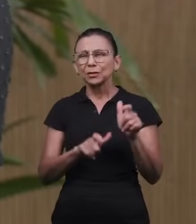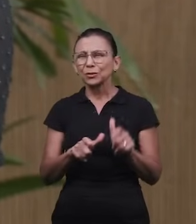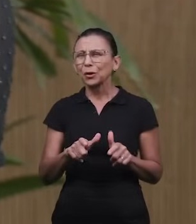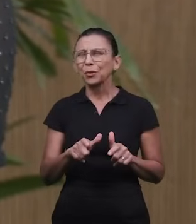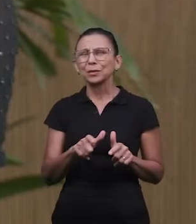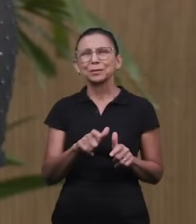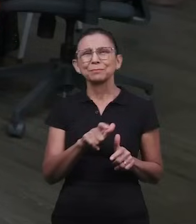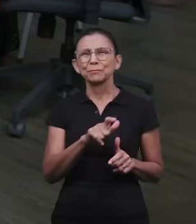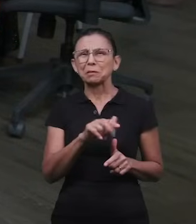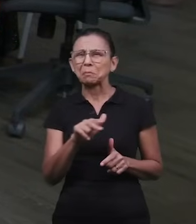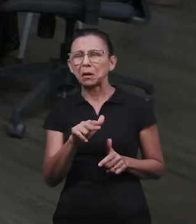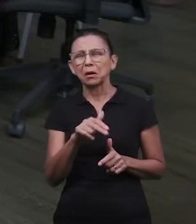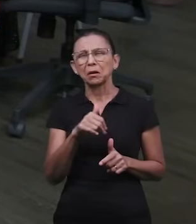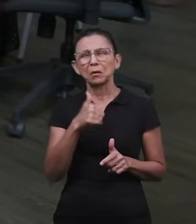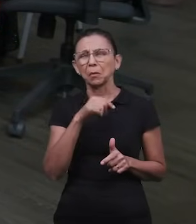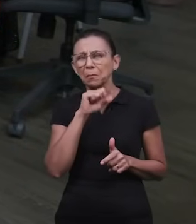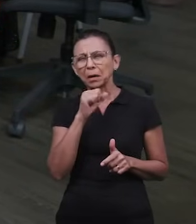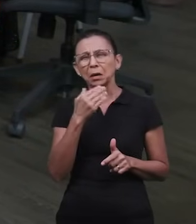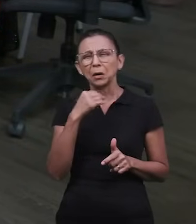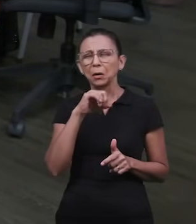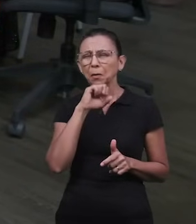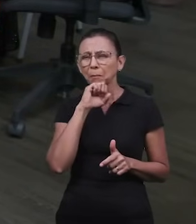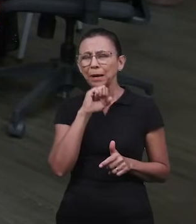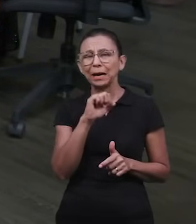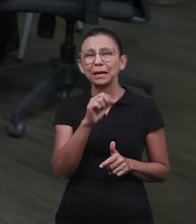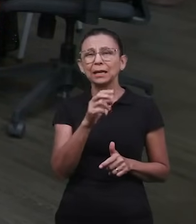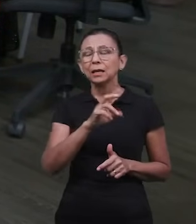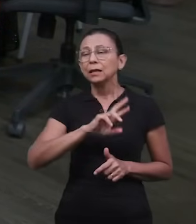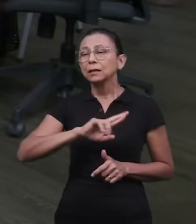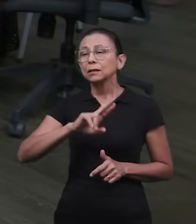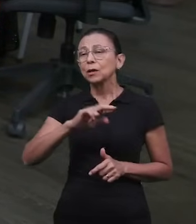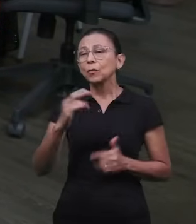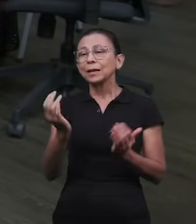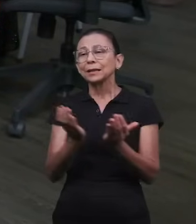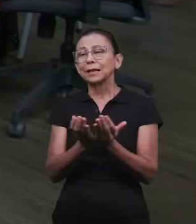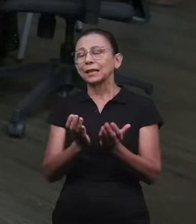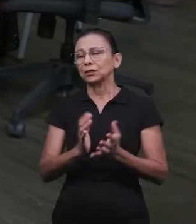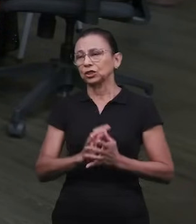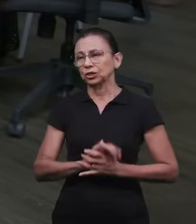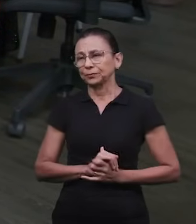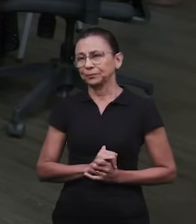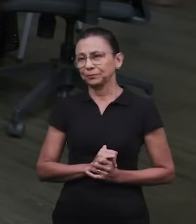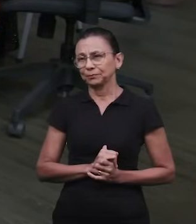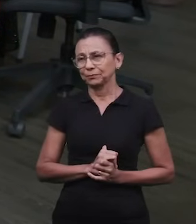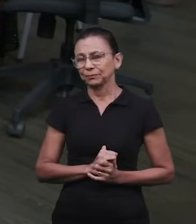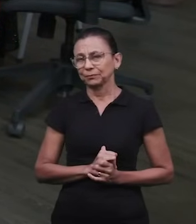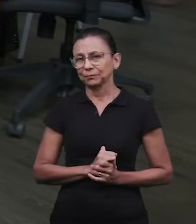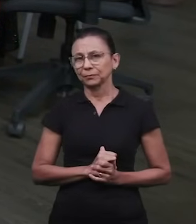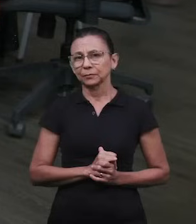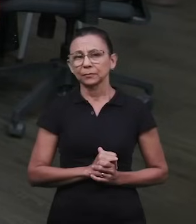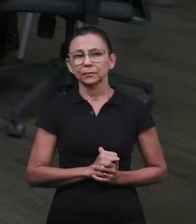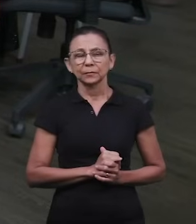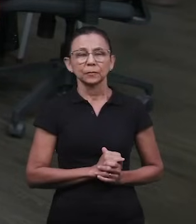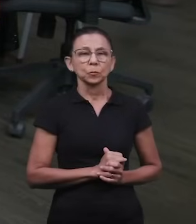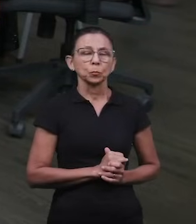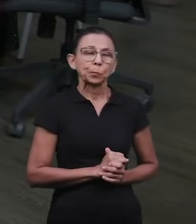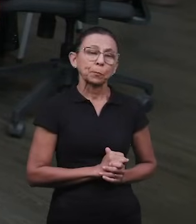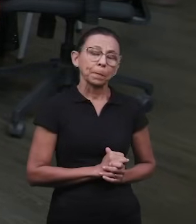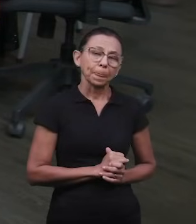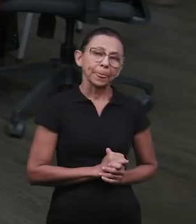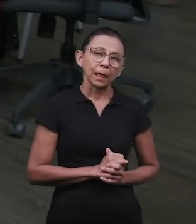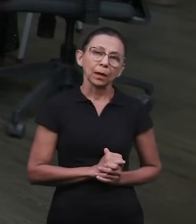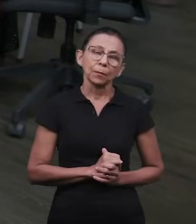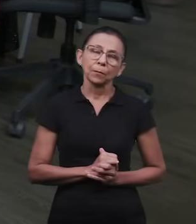Senhor? Vamos lá. Quando você fala de família, dificilmente você vai ver uma família, se um jovem converteu,